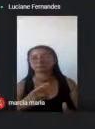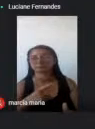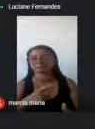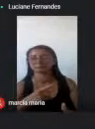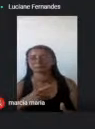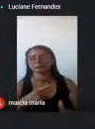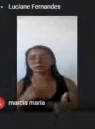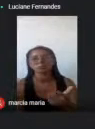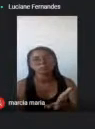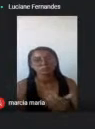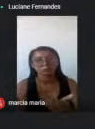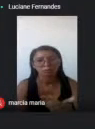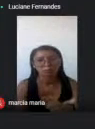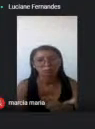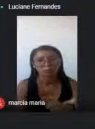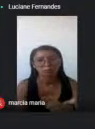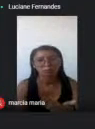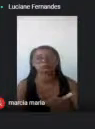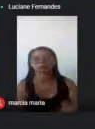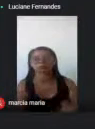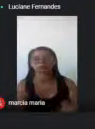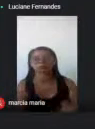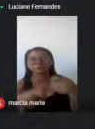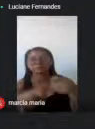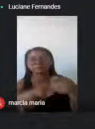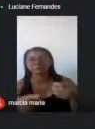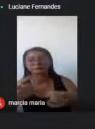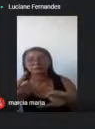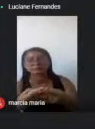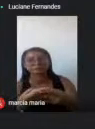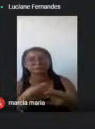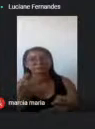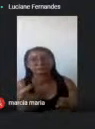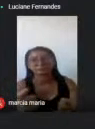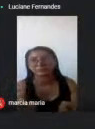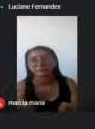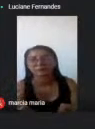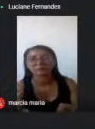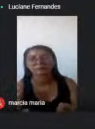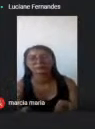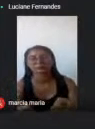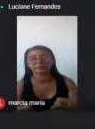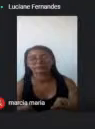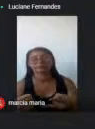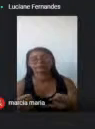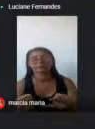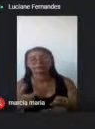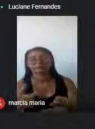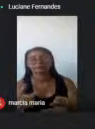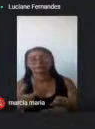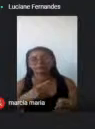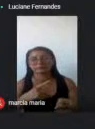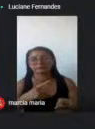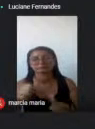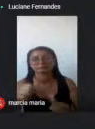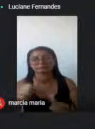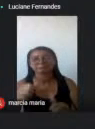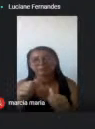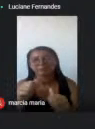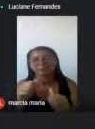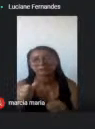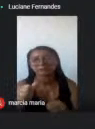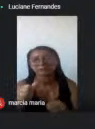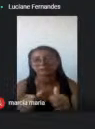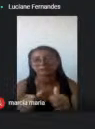jovem, que transa sem camisinha, é mais vulnerável, tem mais acesso a bebidas alcoólicas, envolve também